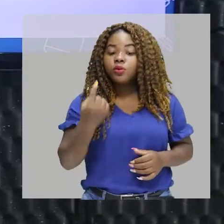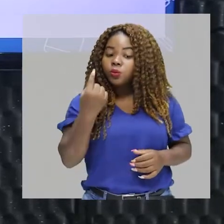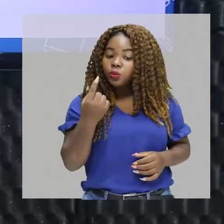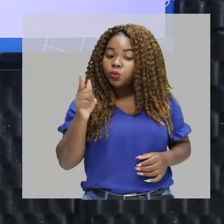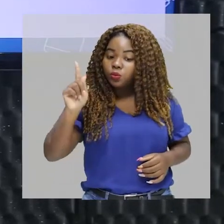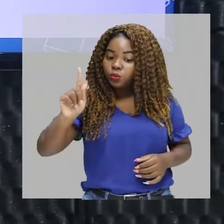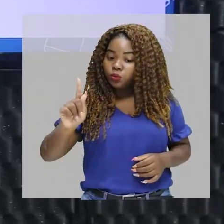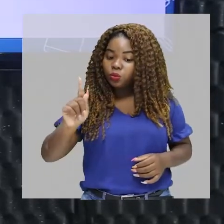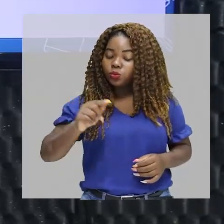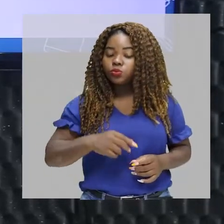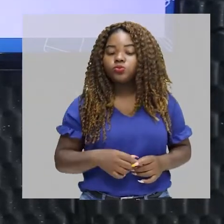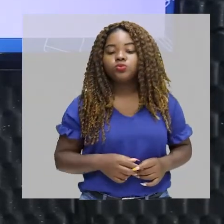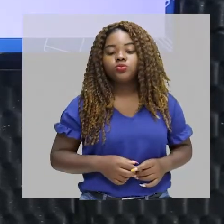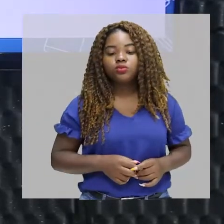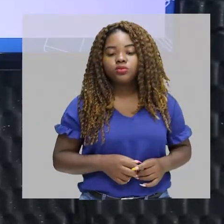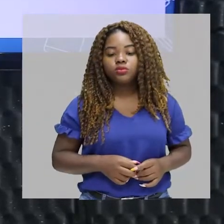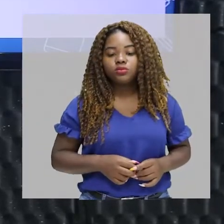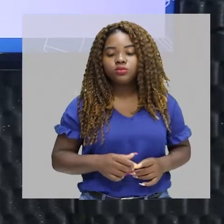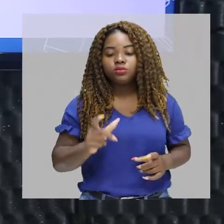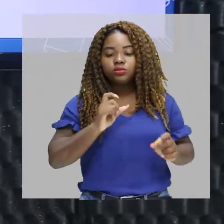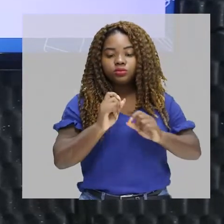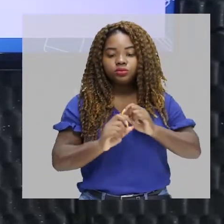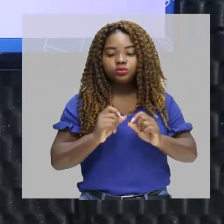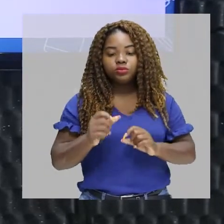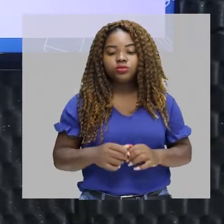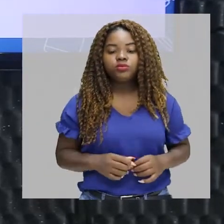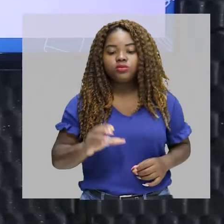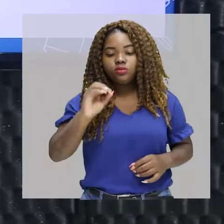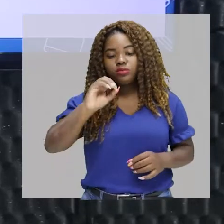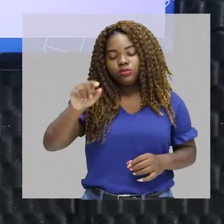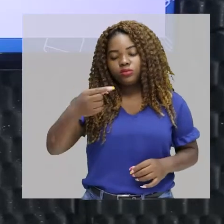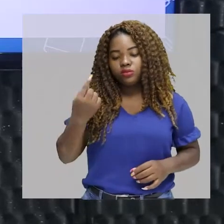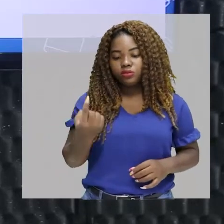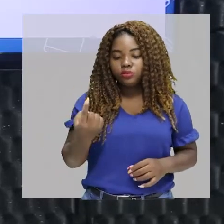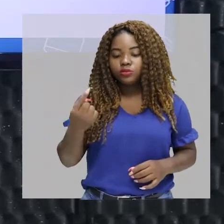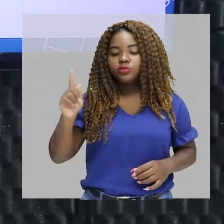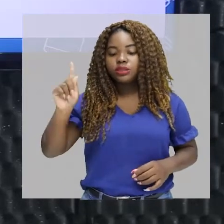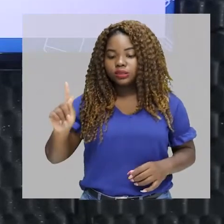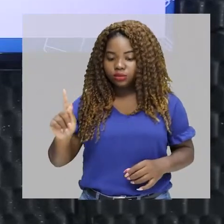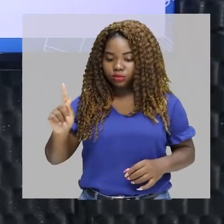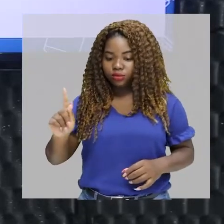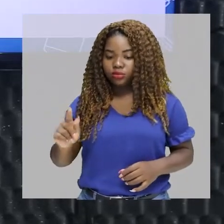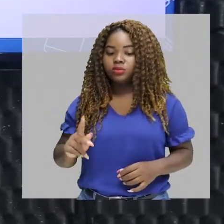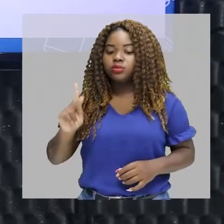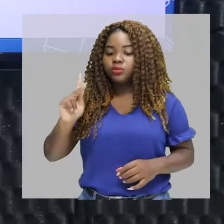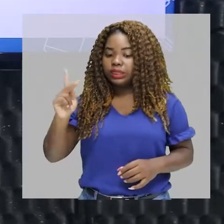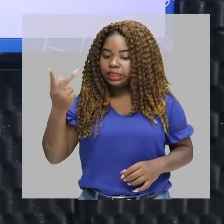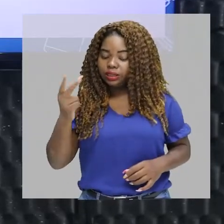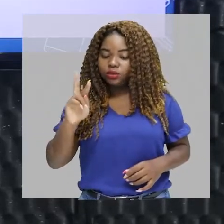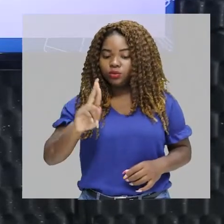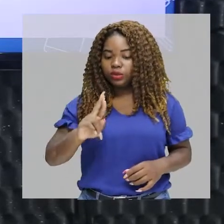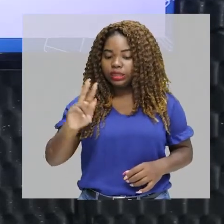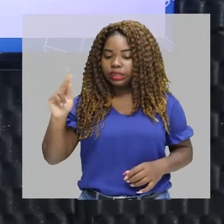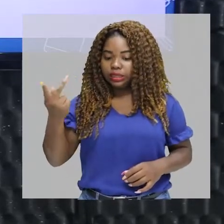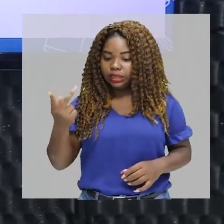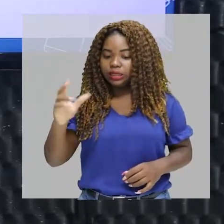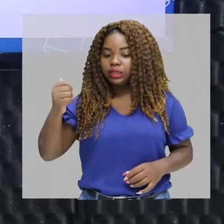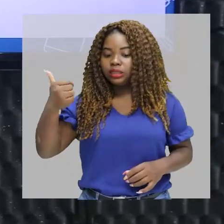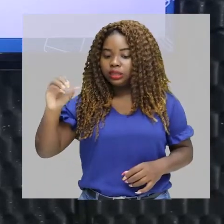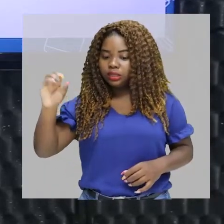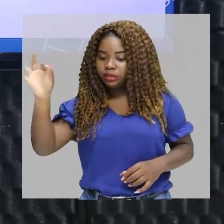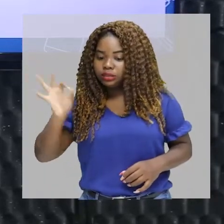1 grama da liga, eu vou ter, olha só, 0,1 grama do ródio, 10%,